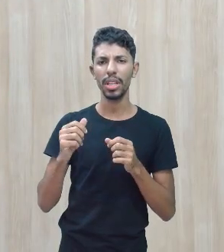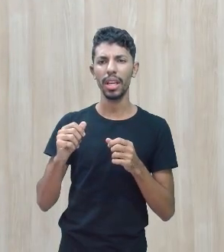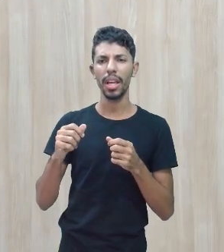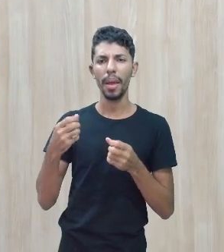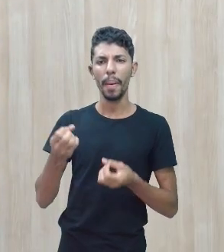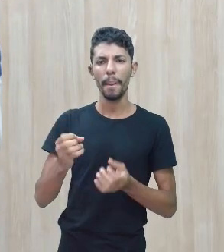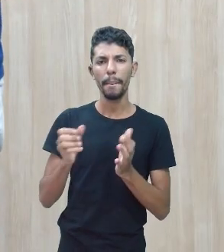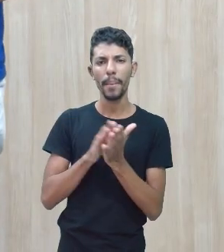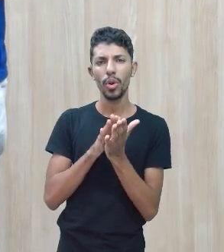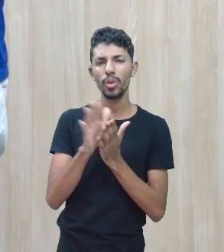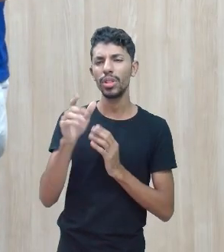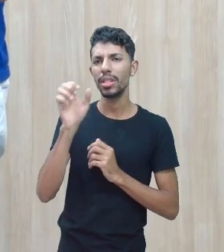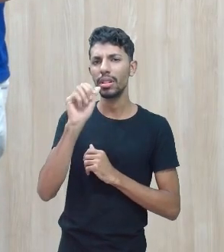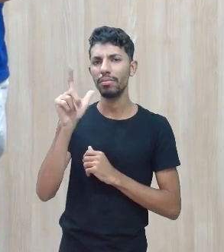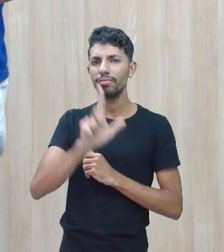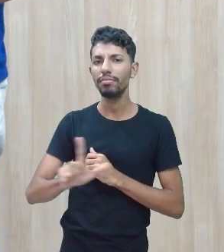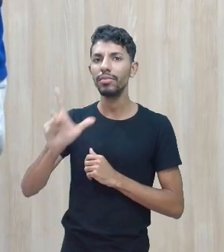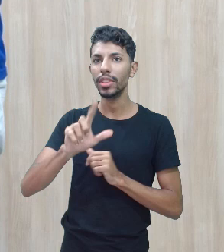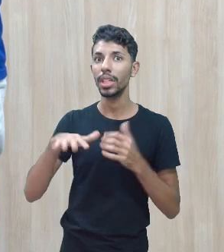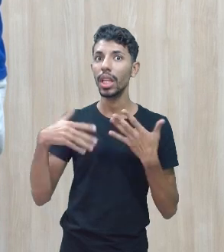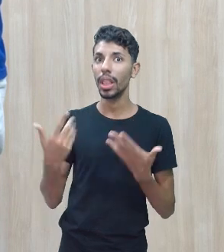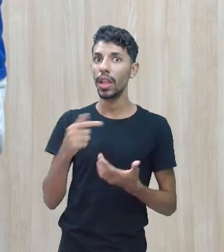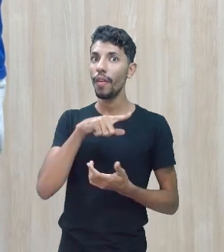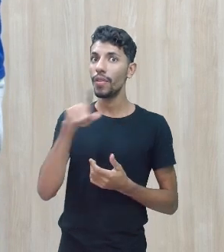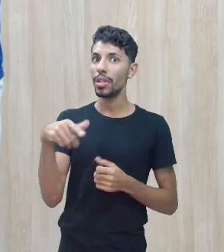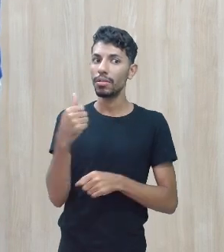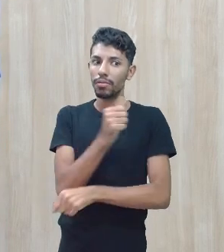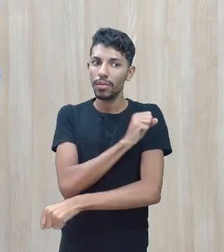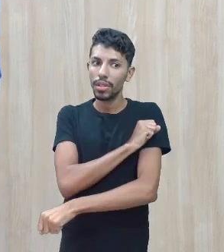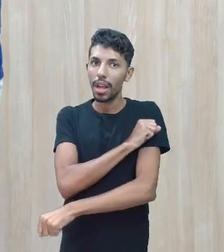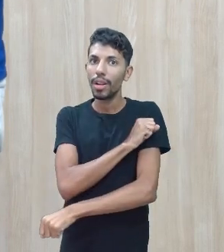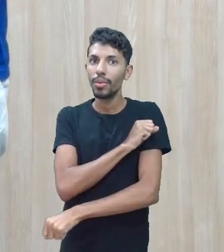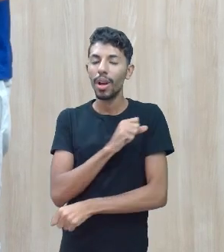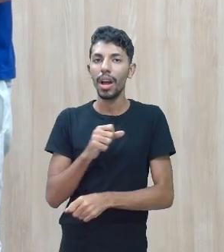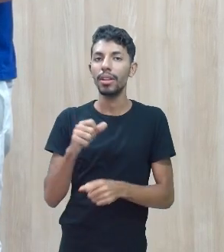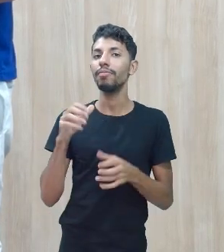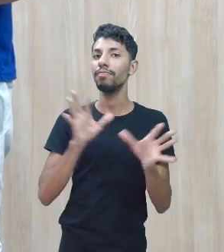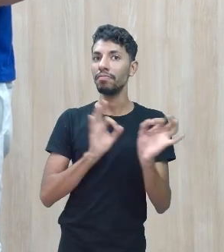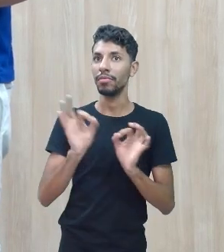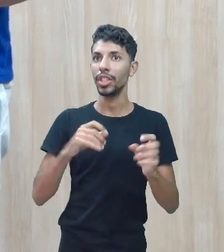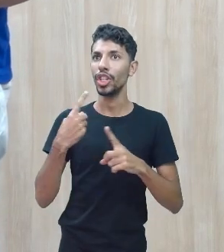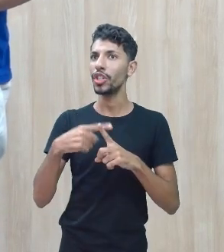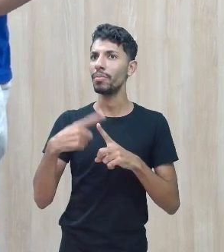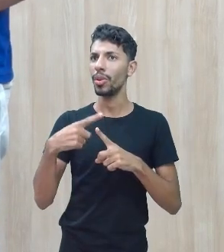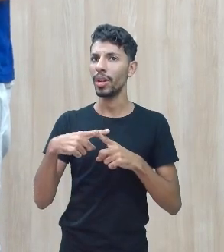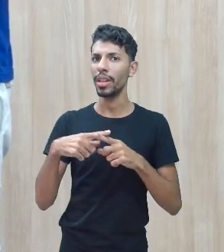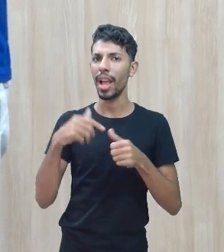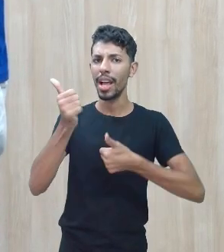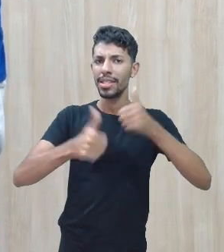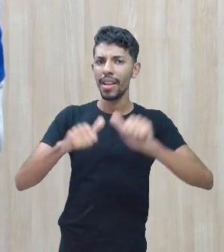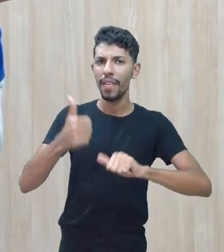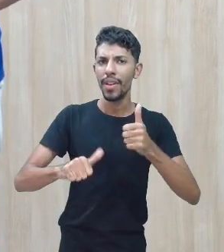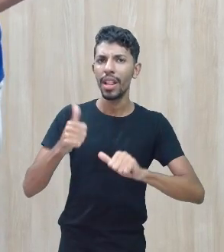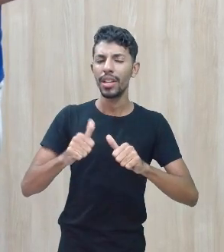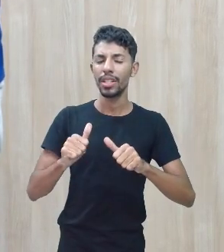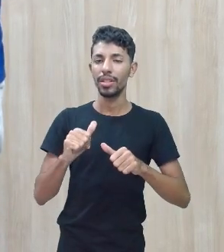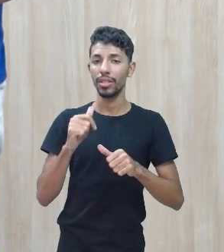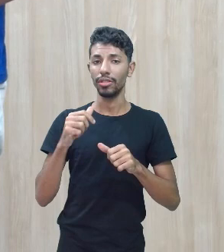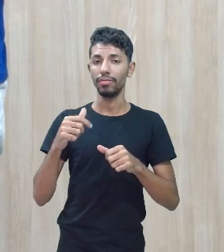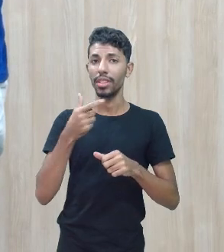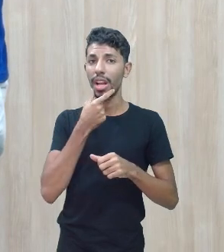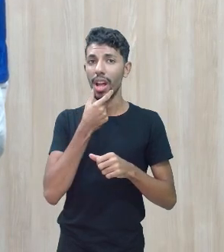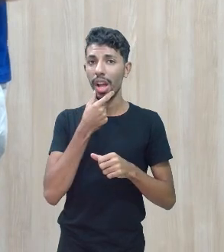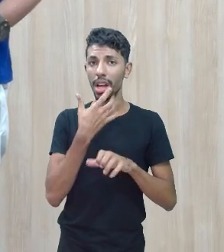Então, o pessoal do 8º ano que está vendo essa aula, se preparem porque cada vez mais as avaliações de língua inglesa estão